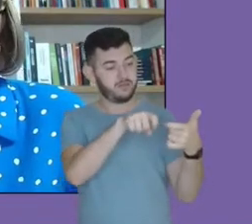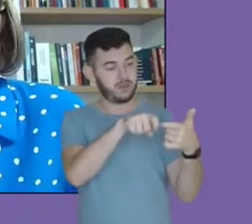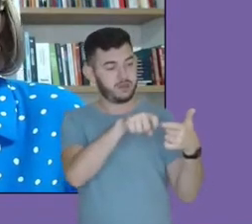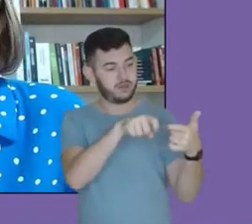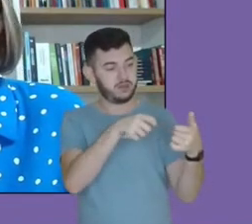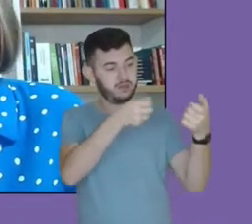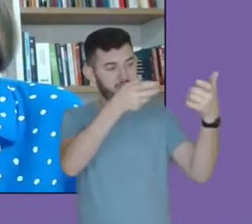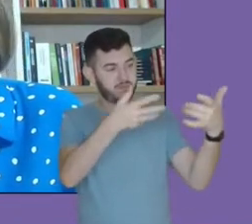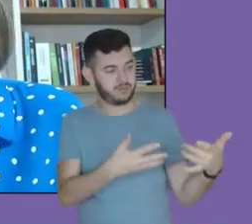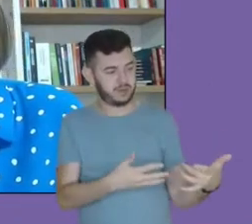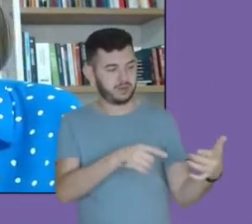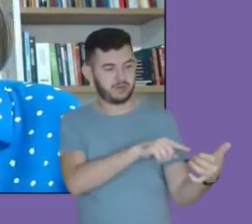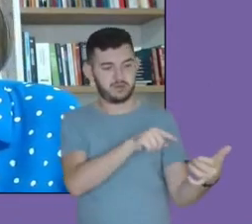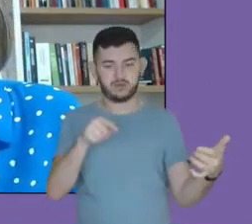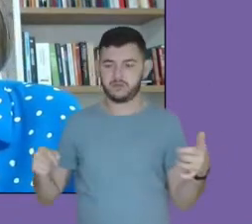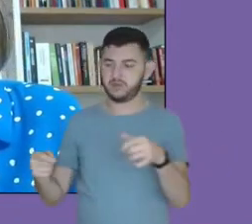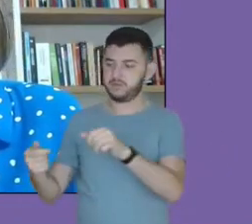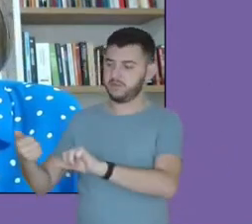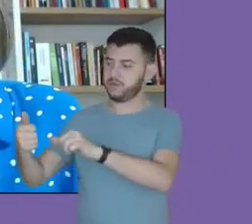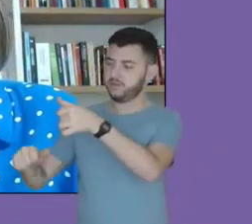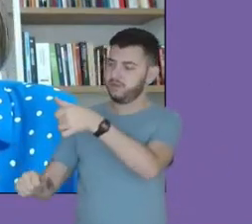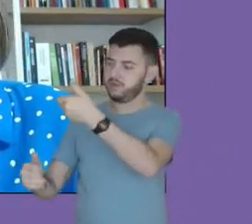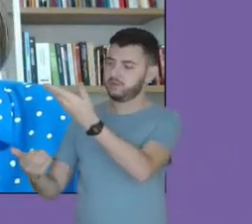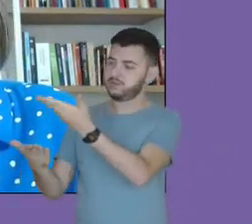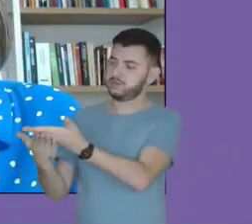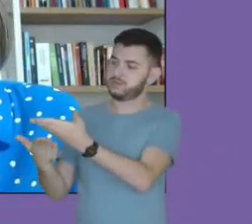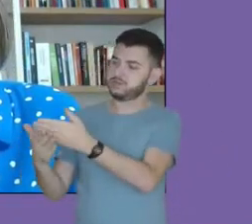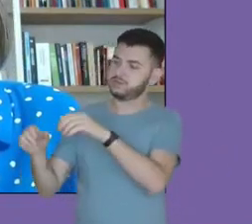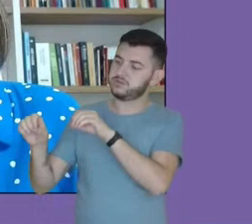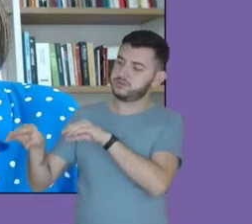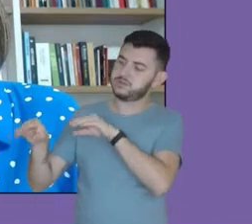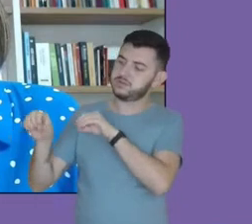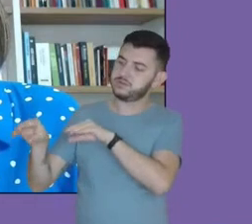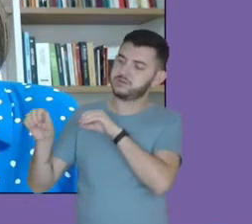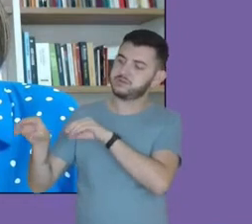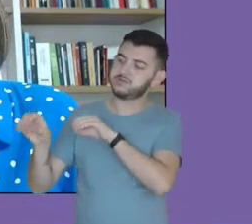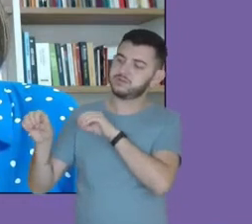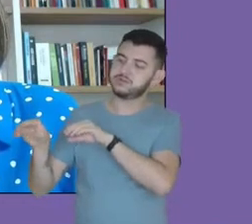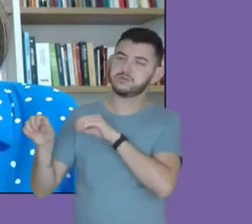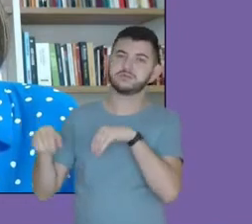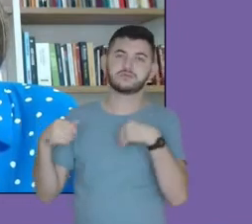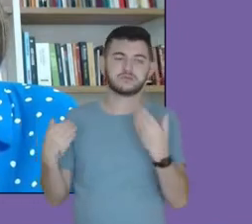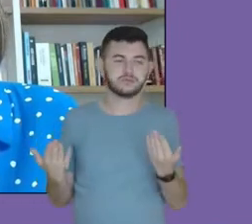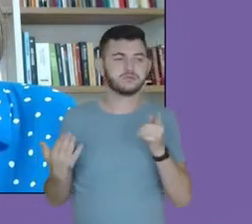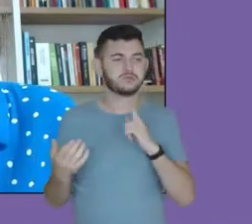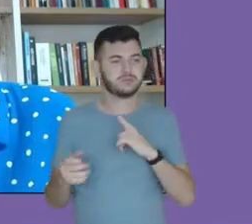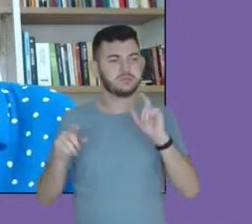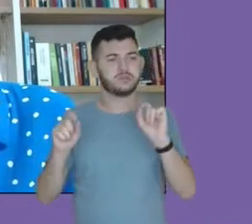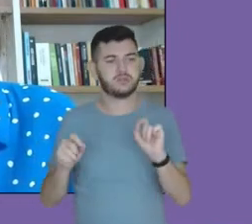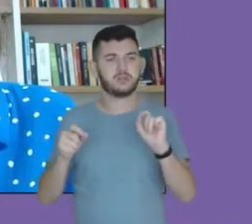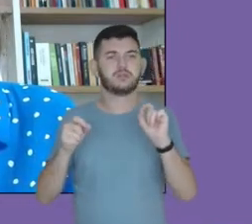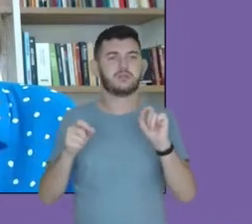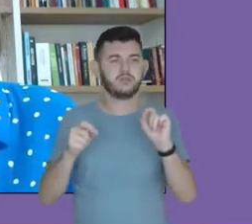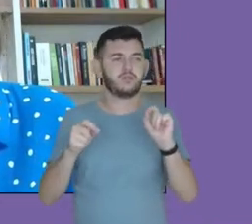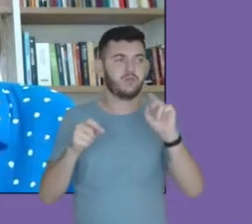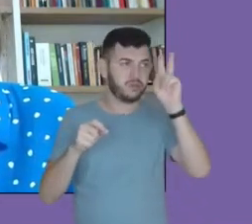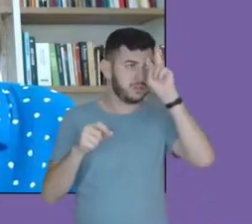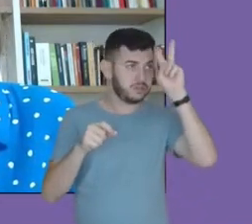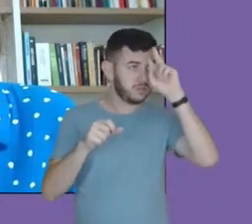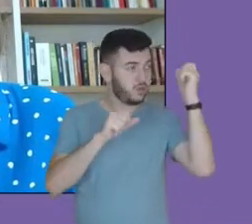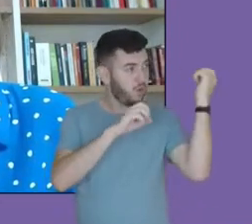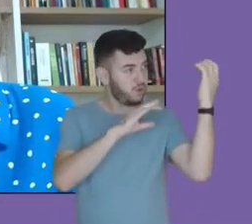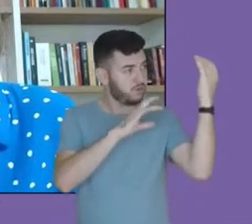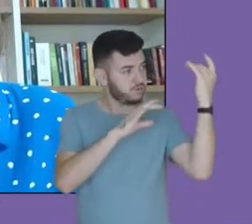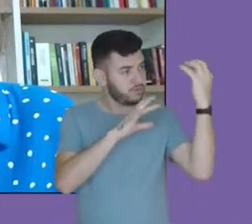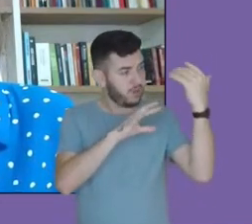e educacional. Depois de fazer um histórico sobre as várias abordagens sobre